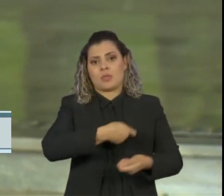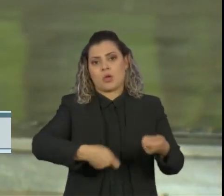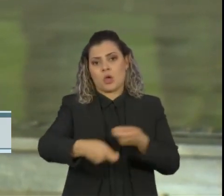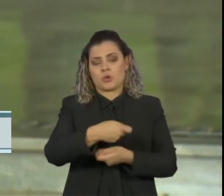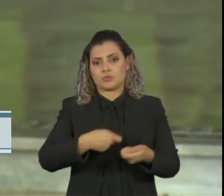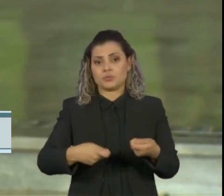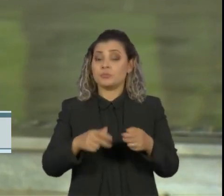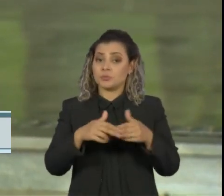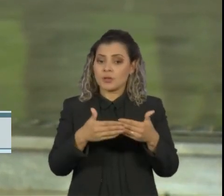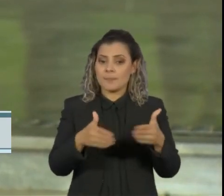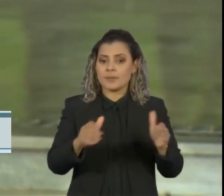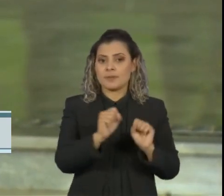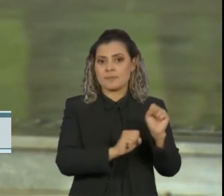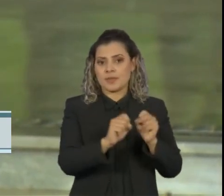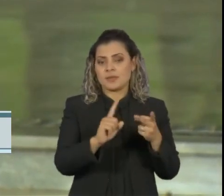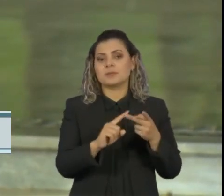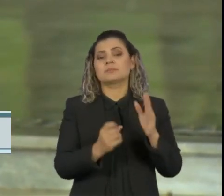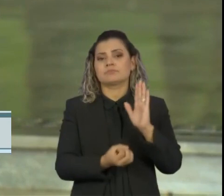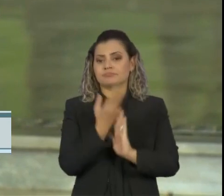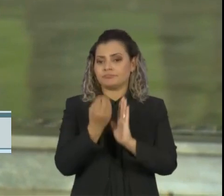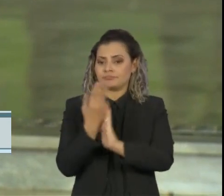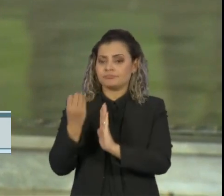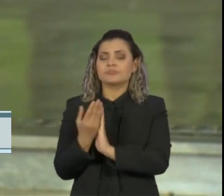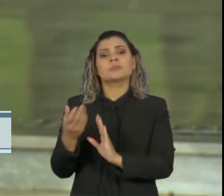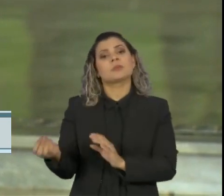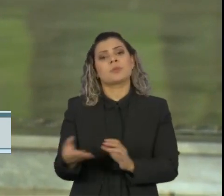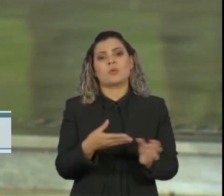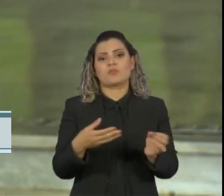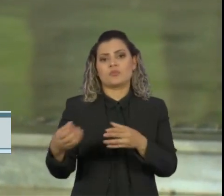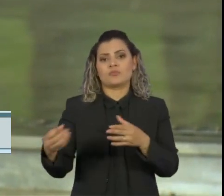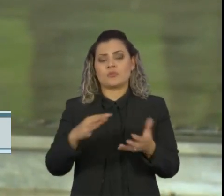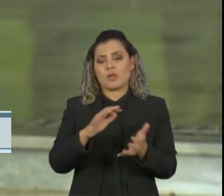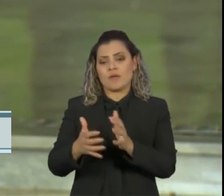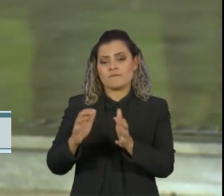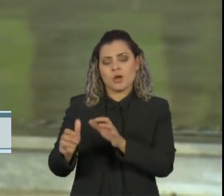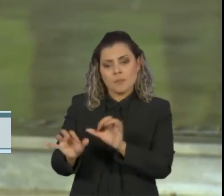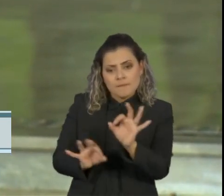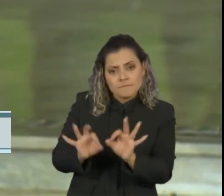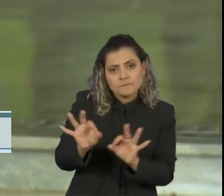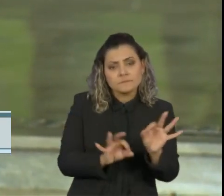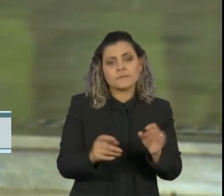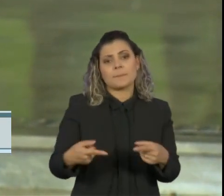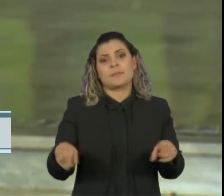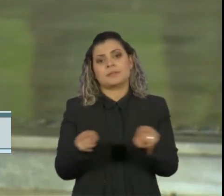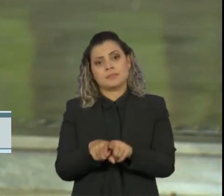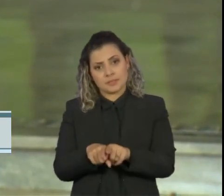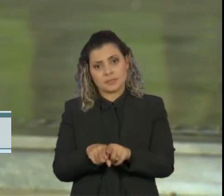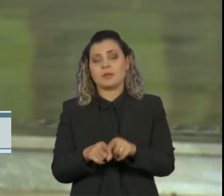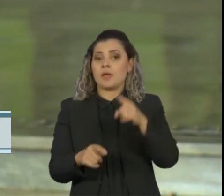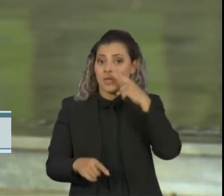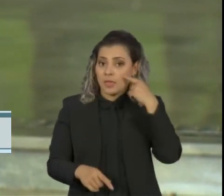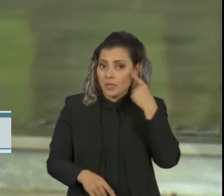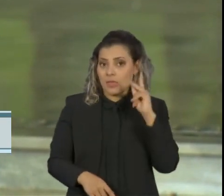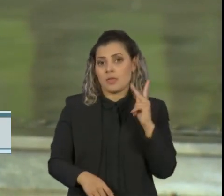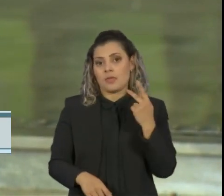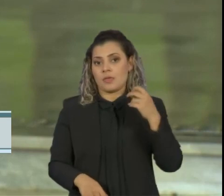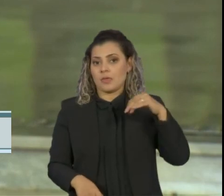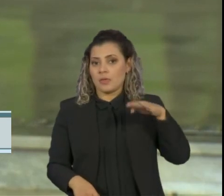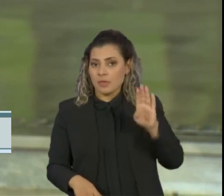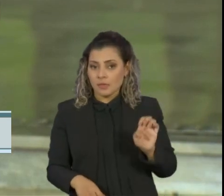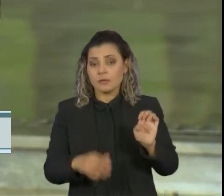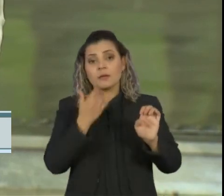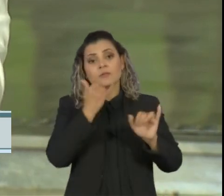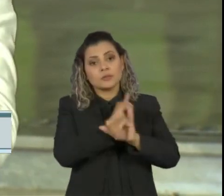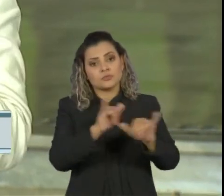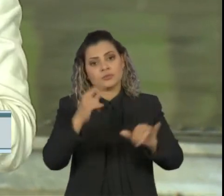facilitar a abertura de empresas e uma série de outras reformas que estão sendo trabalhadas em parceria com o Henrique Meirelles e serão divulgadas nas